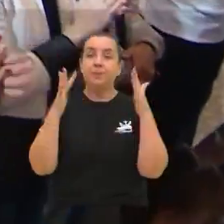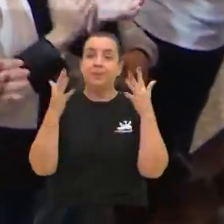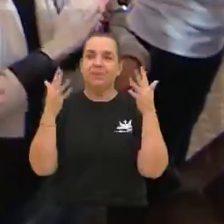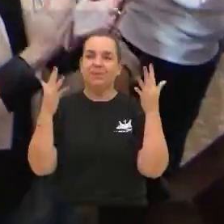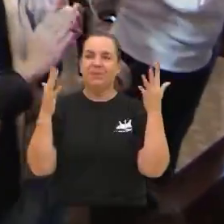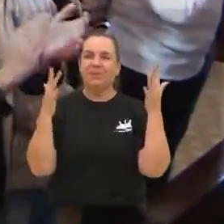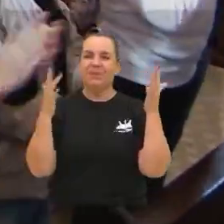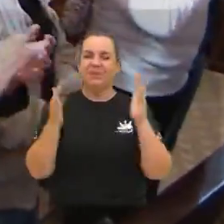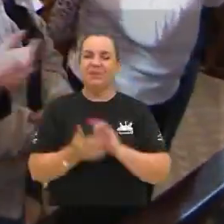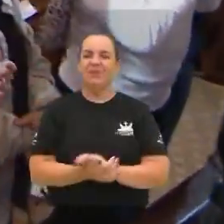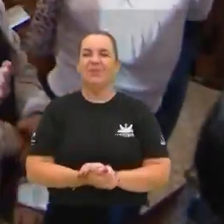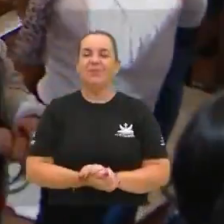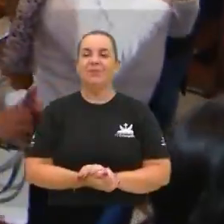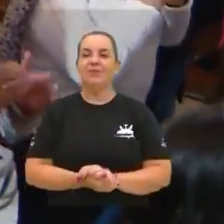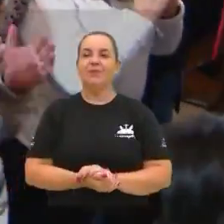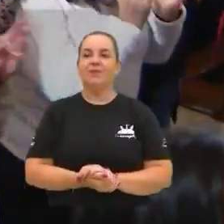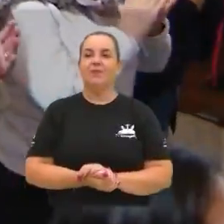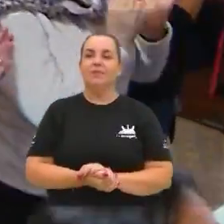Amém.